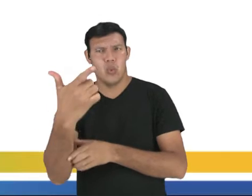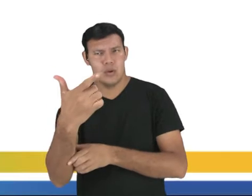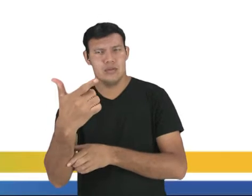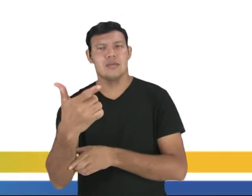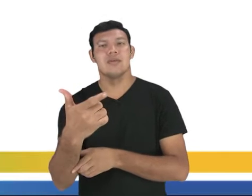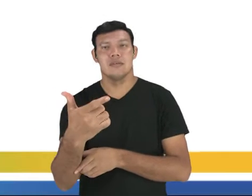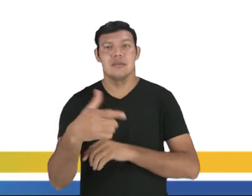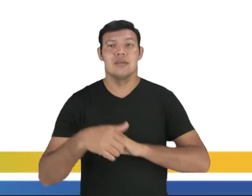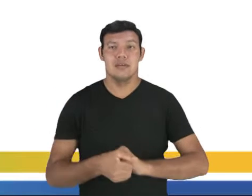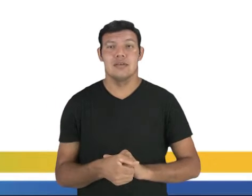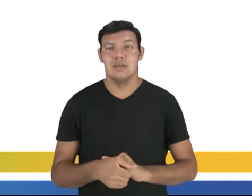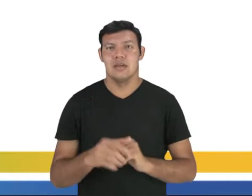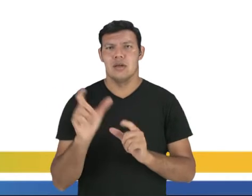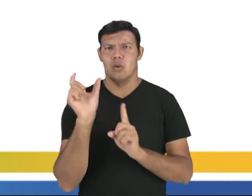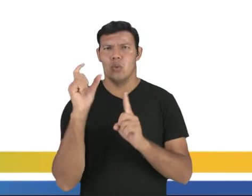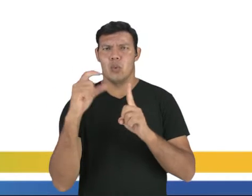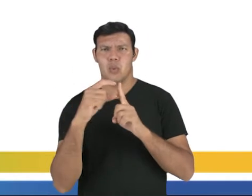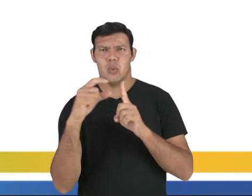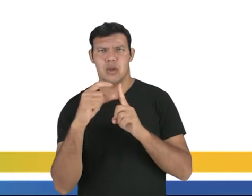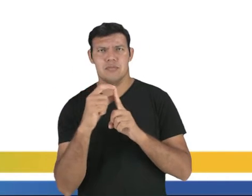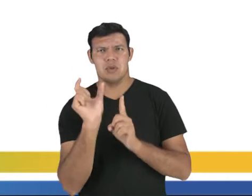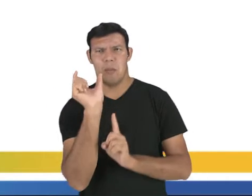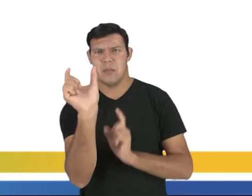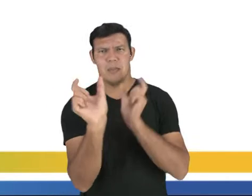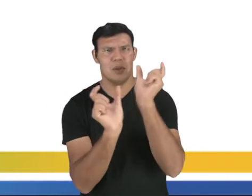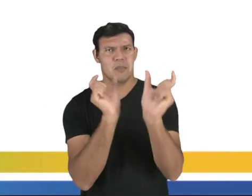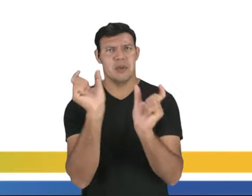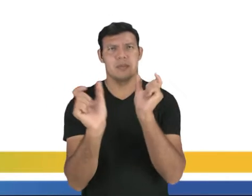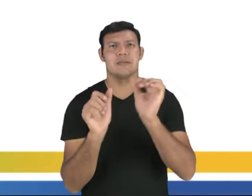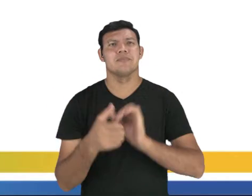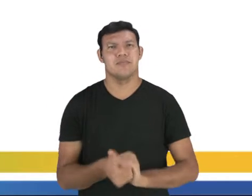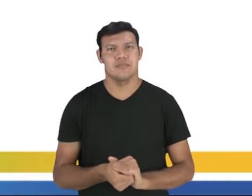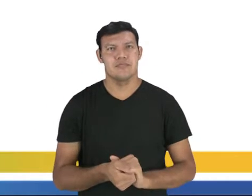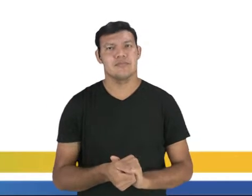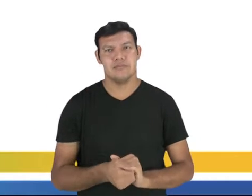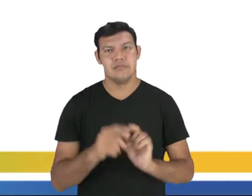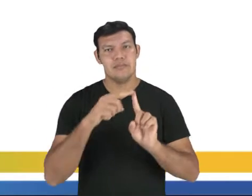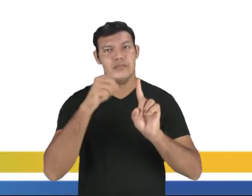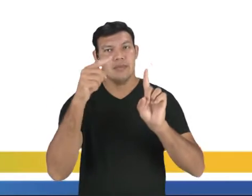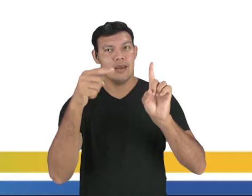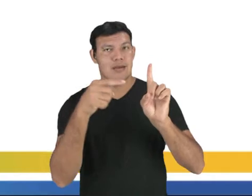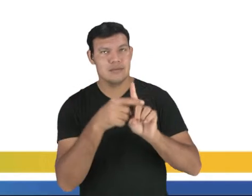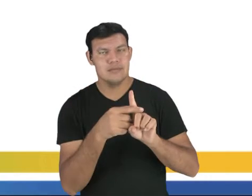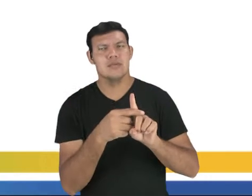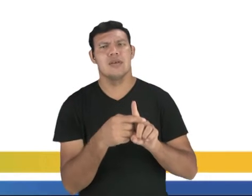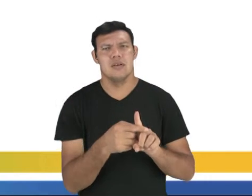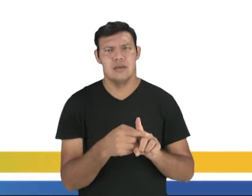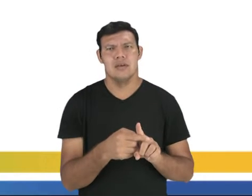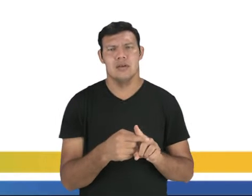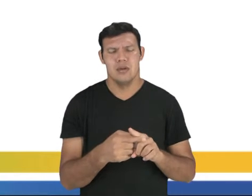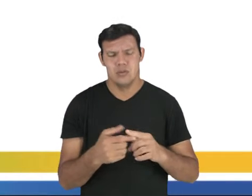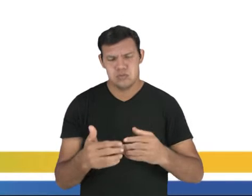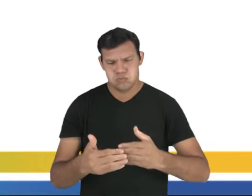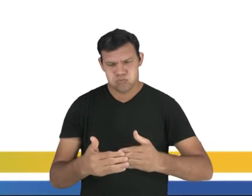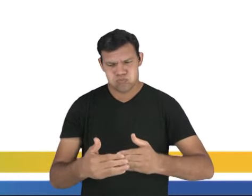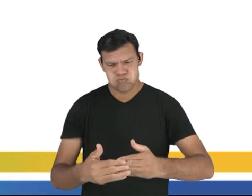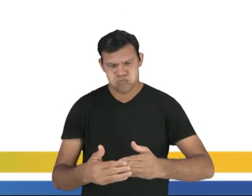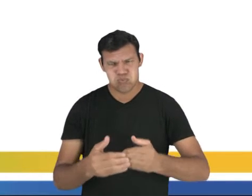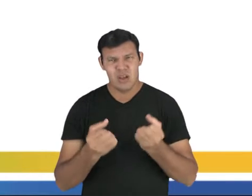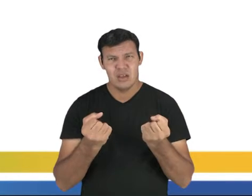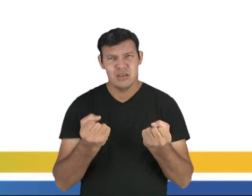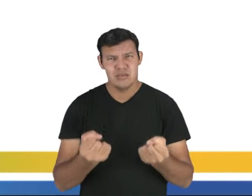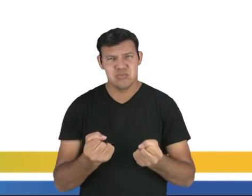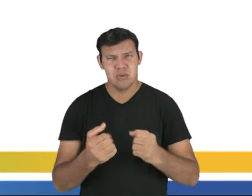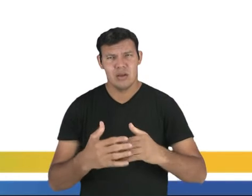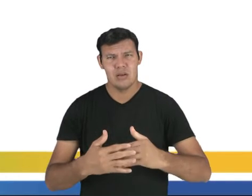grávida, ela vem da palavra gravidade, porque é aquela que carrega o peso, né? O peso do bebê que está ali na barriga